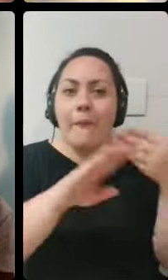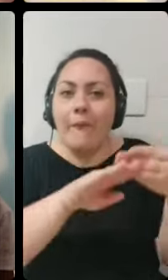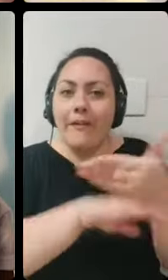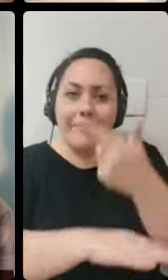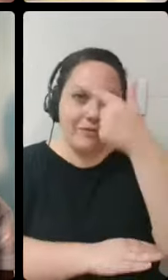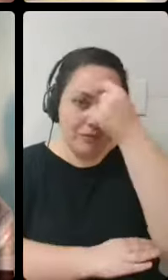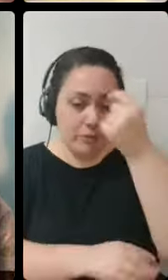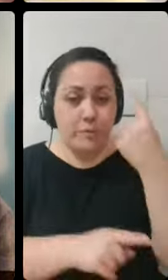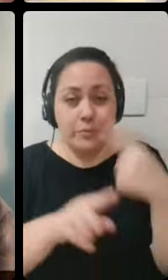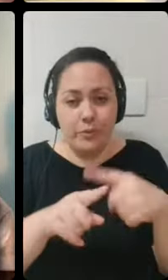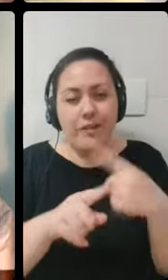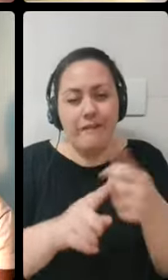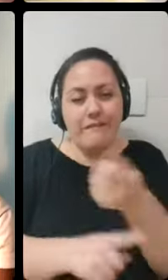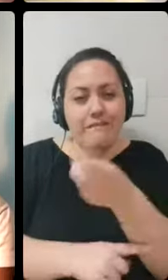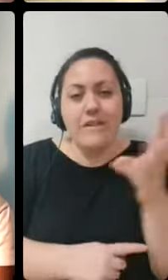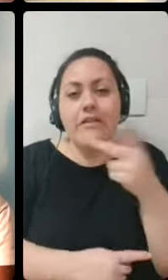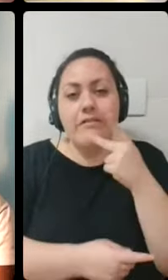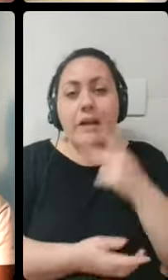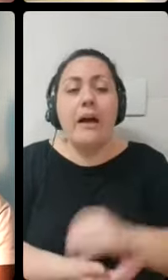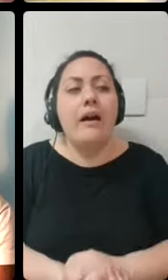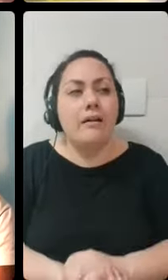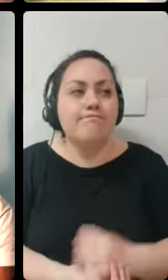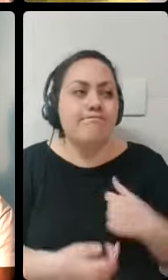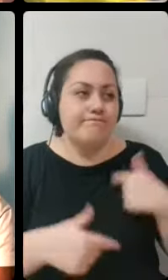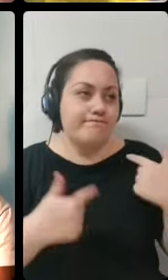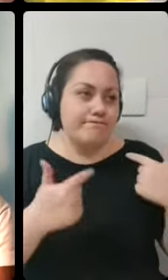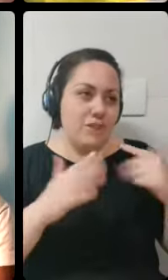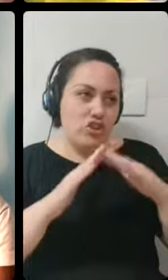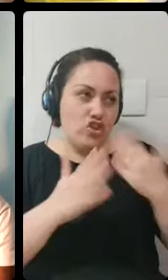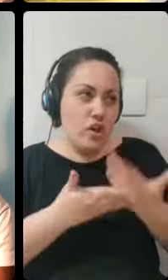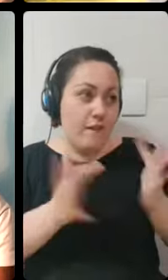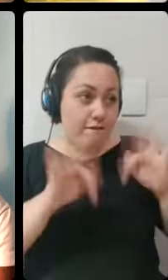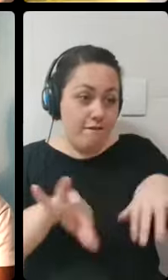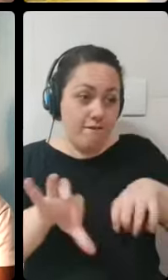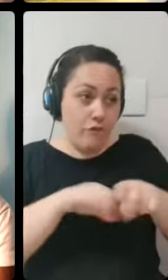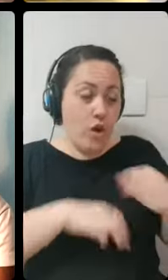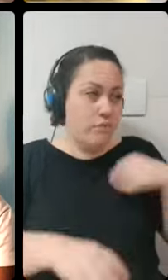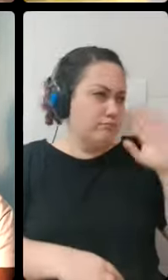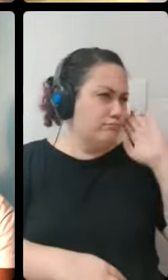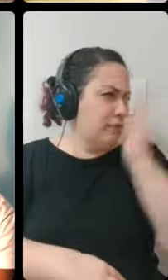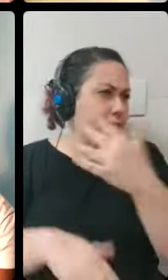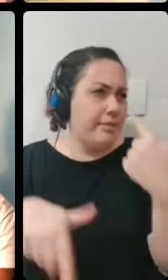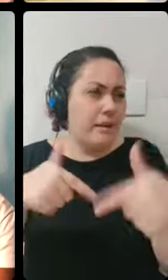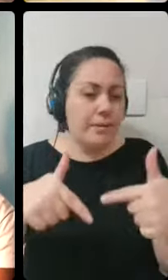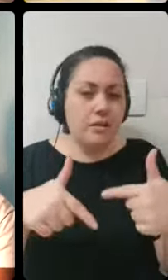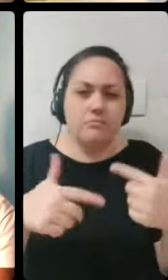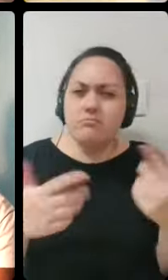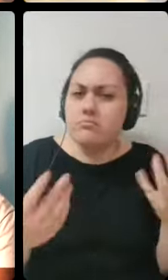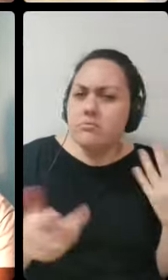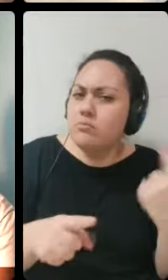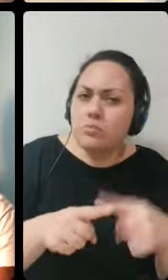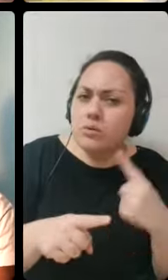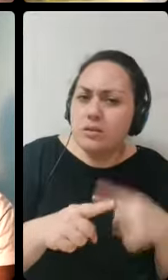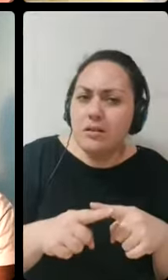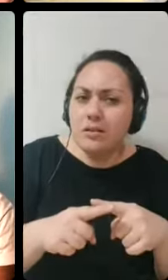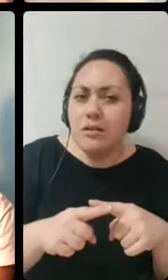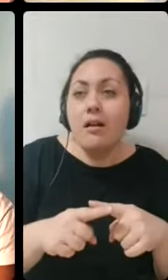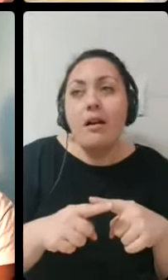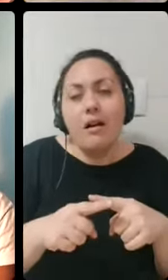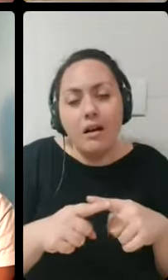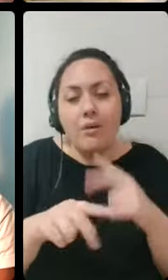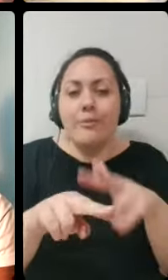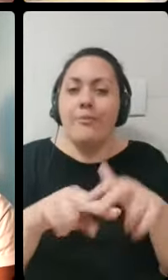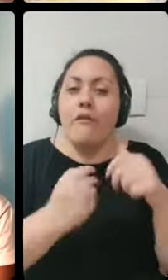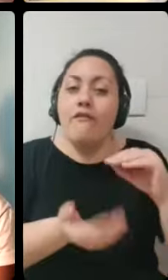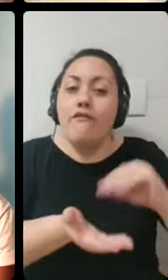escola e vou ir direto para o mercado de trabalho. Só que por que que tu vai fazer isso? E às vezes era só por causa que faltava alguém, tipo,